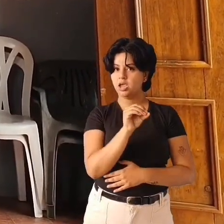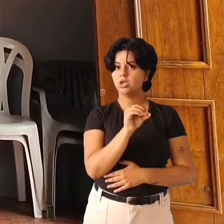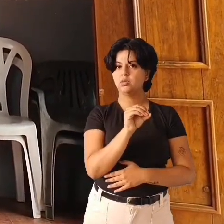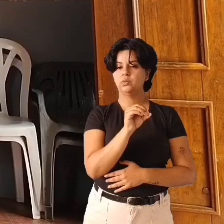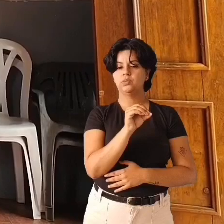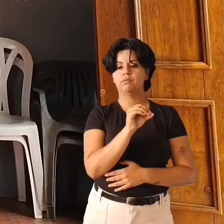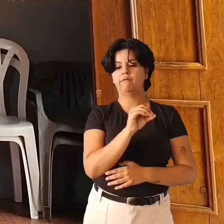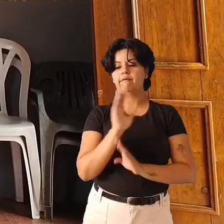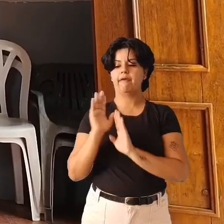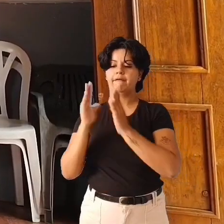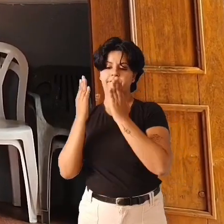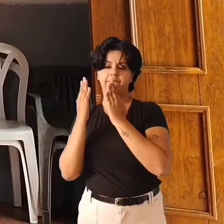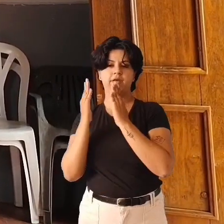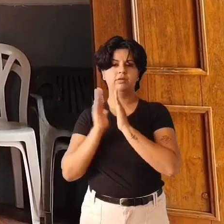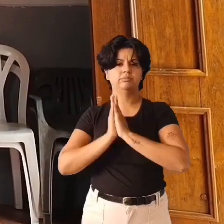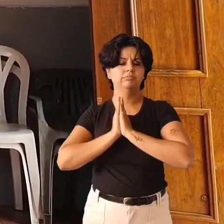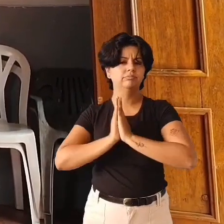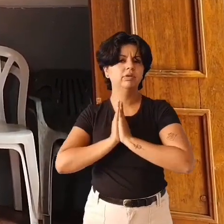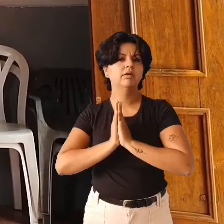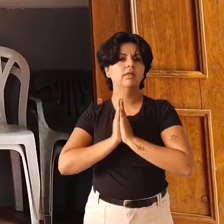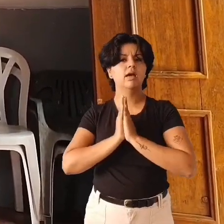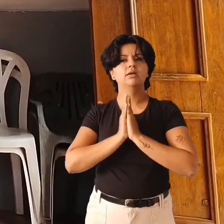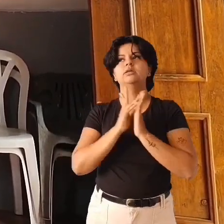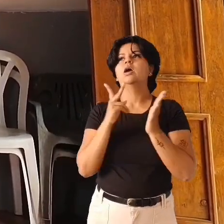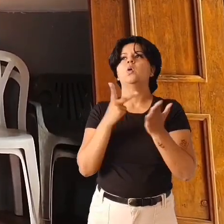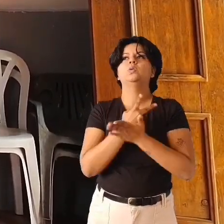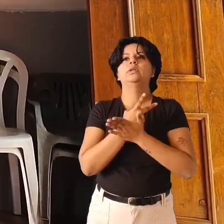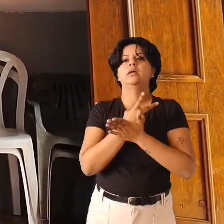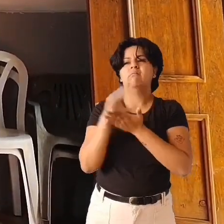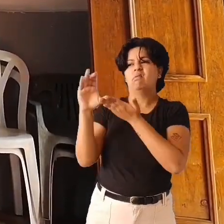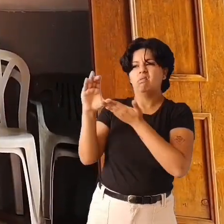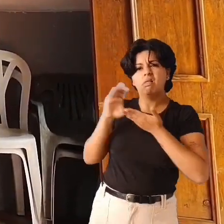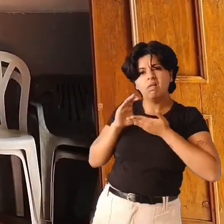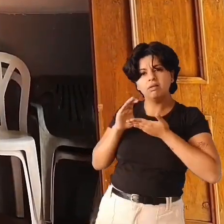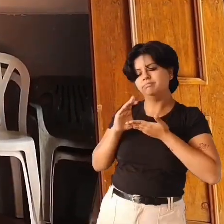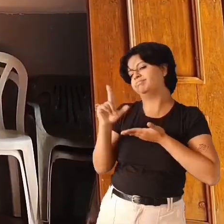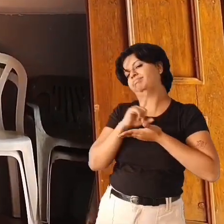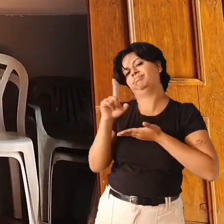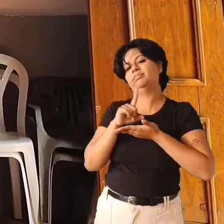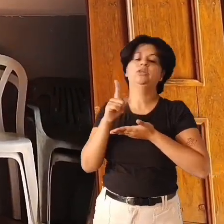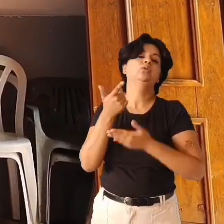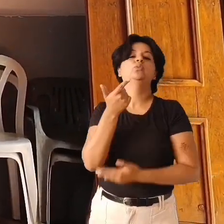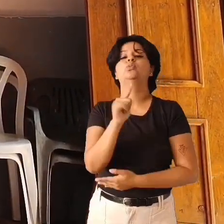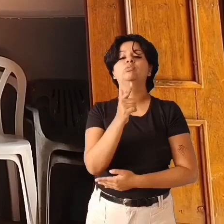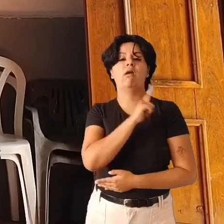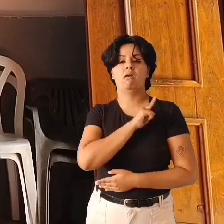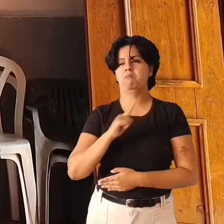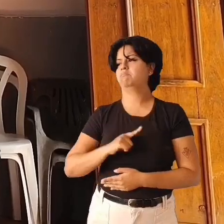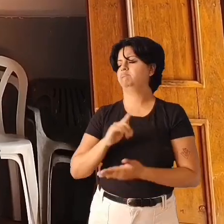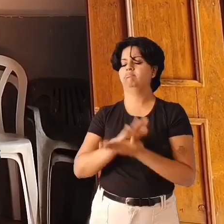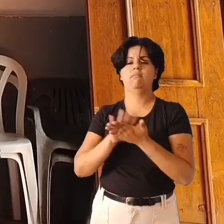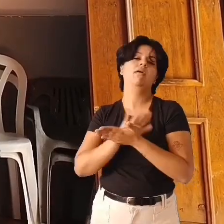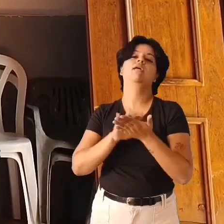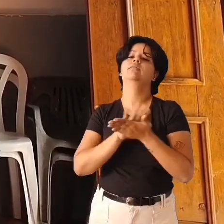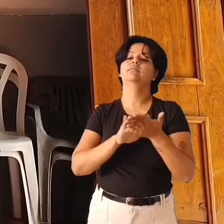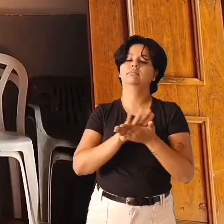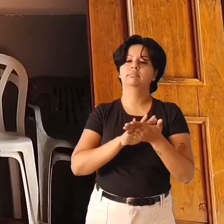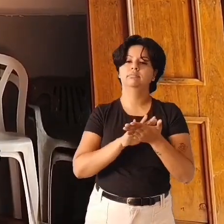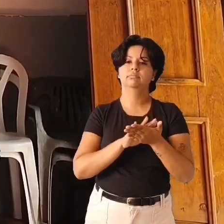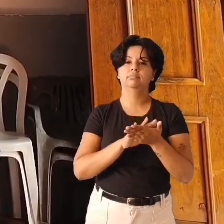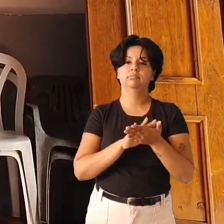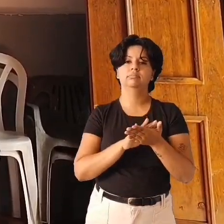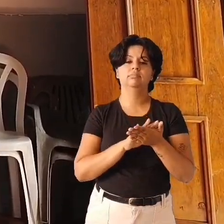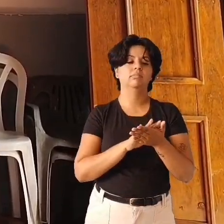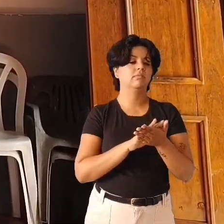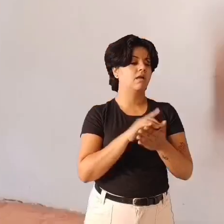Divino a festa do Divino e a festa Nossa Senhora da Piedade, elas não têm um fundo do governo para financiar